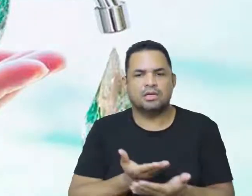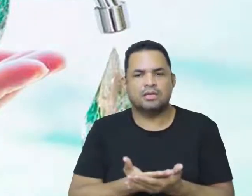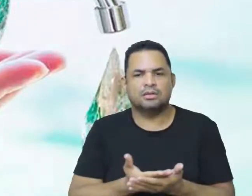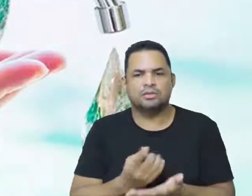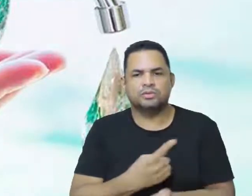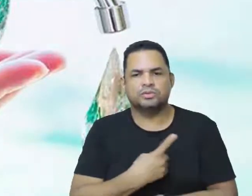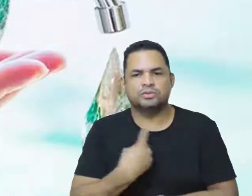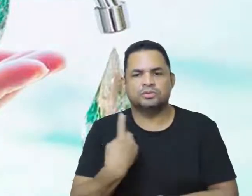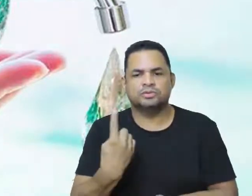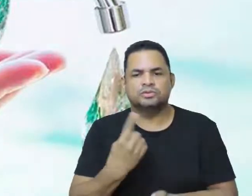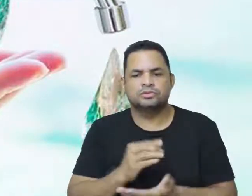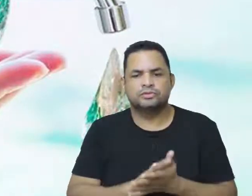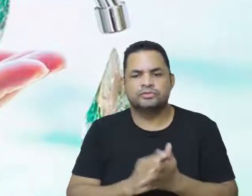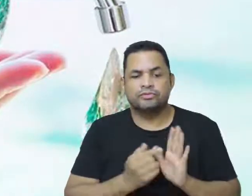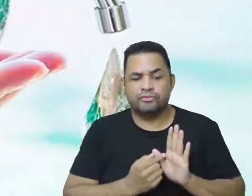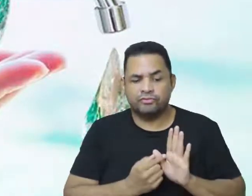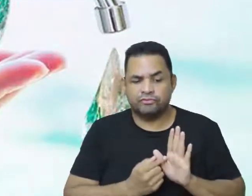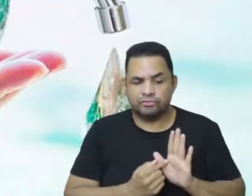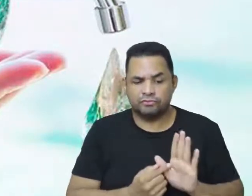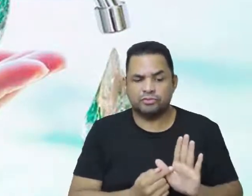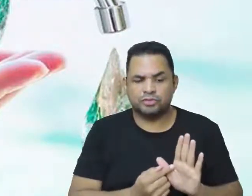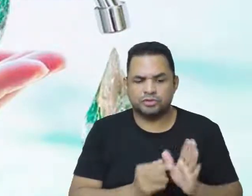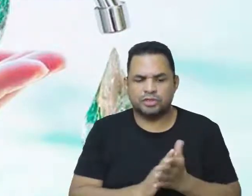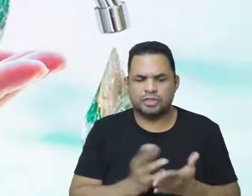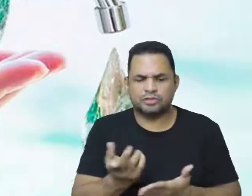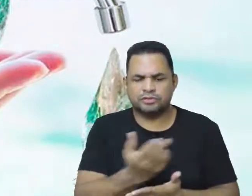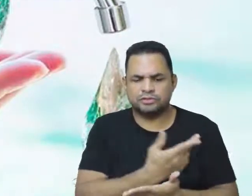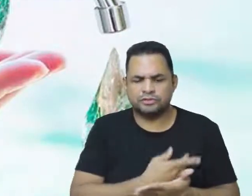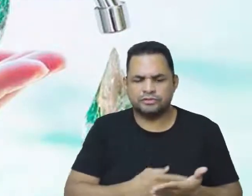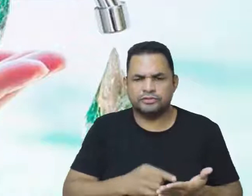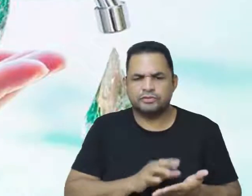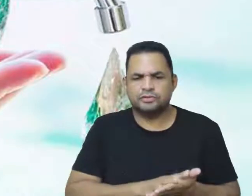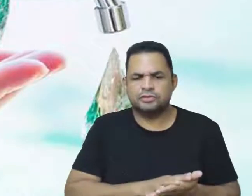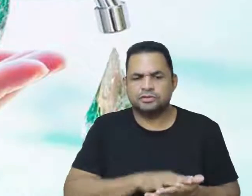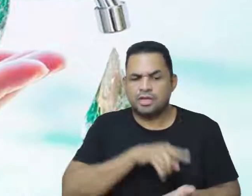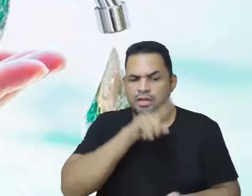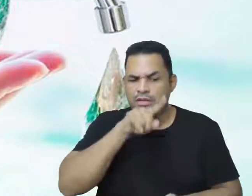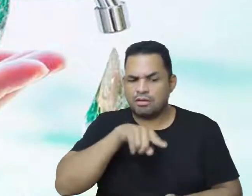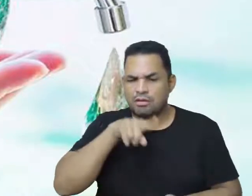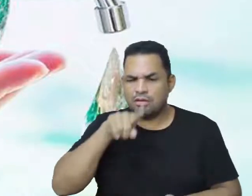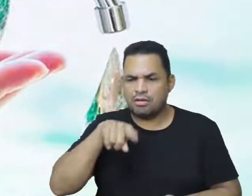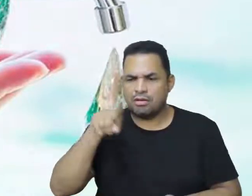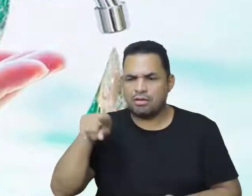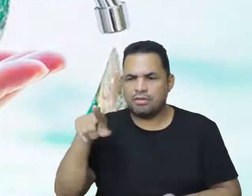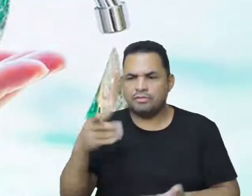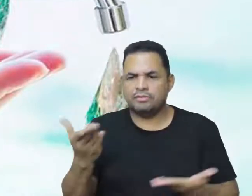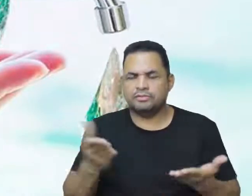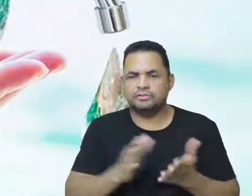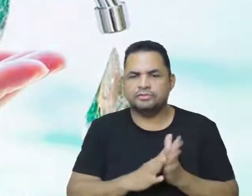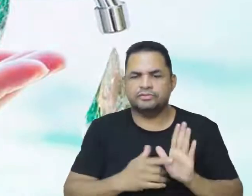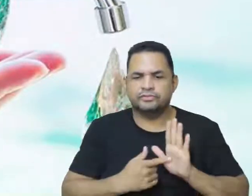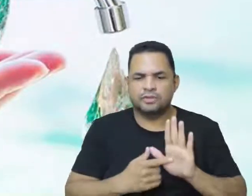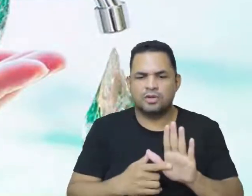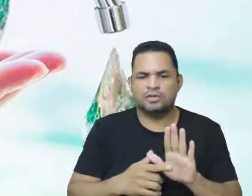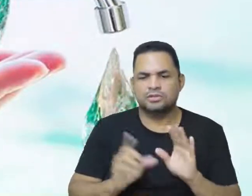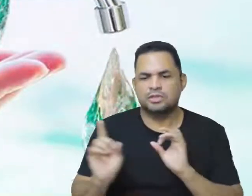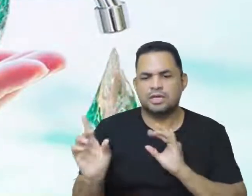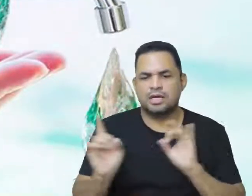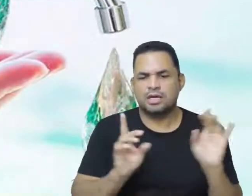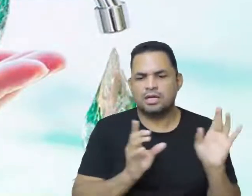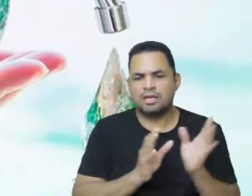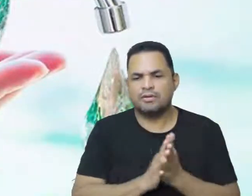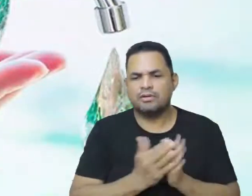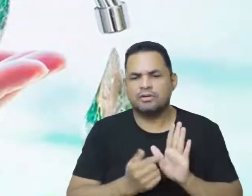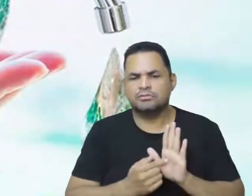trabalhar muitos gráficos, portanto os gráficos falam por si só. Cada gráfico será um